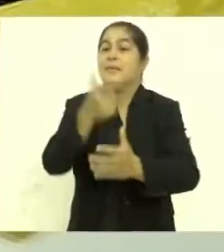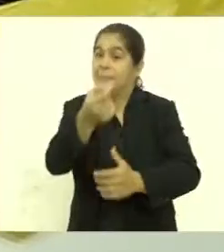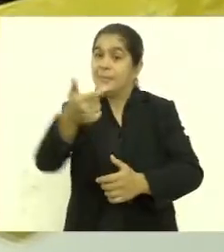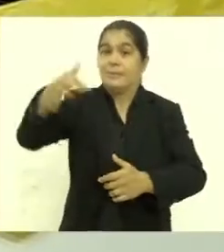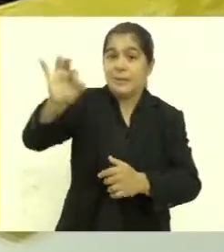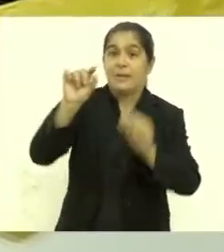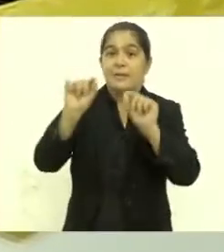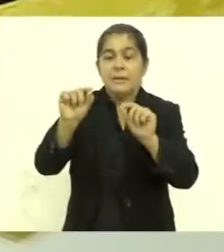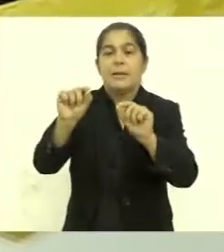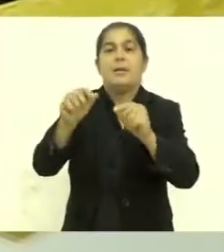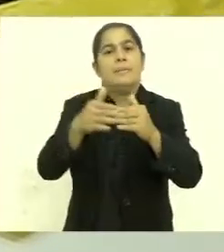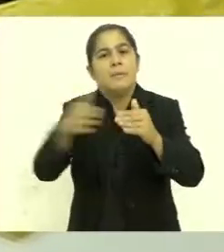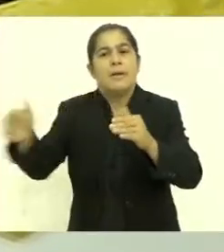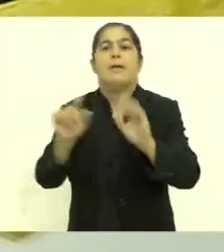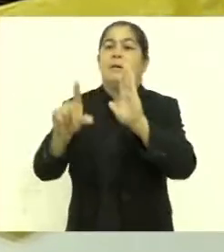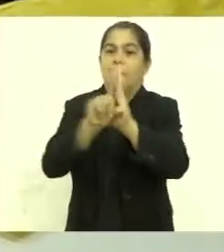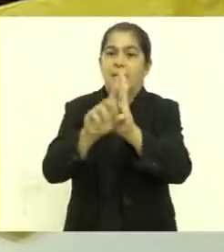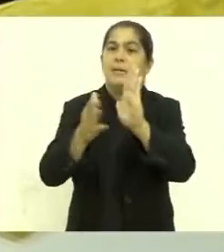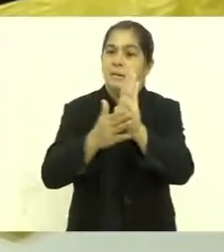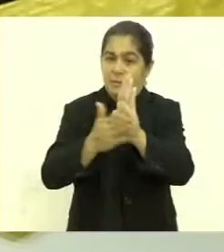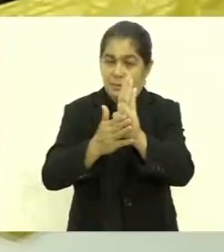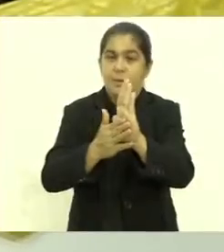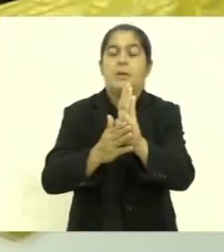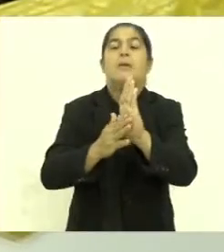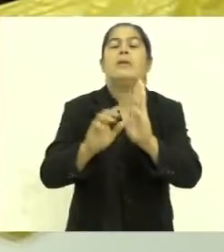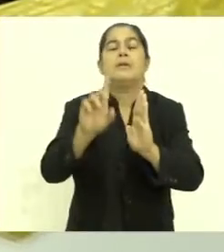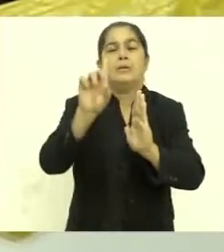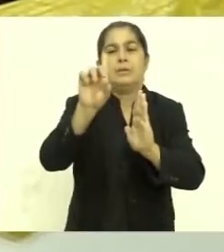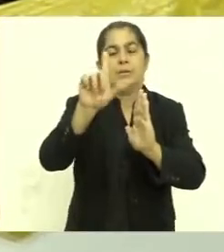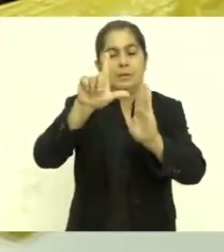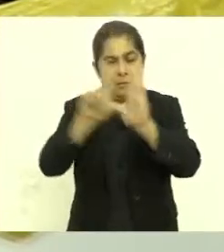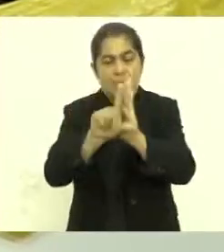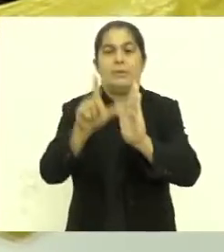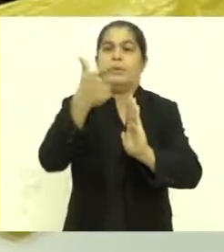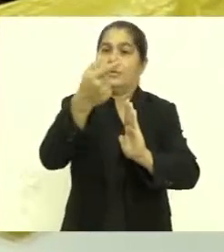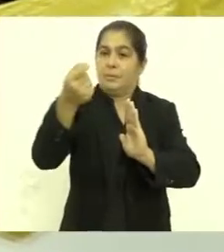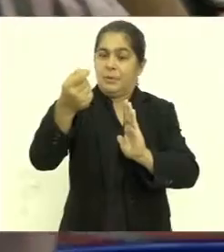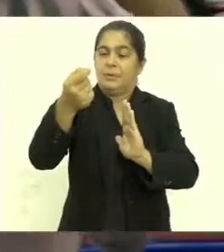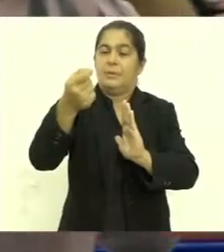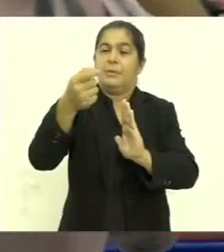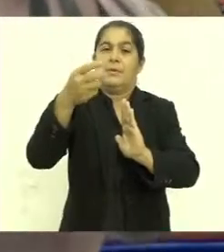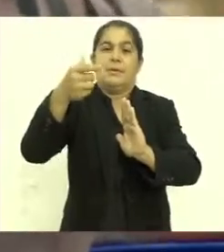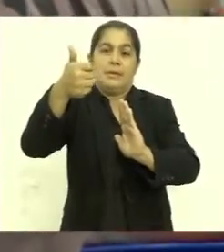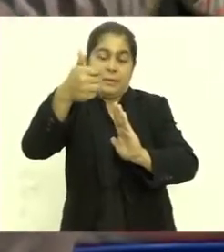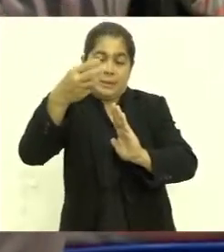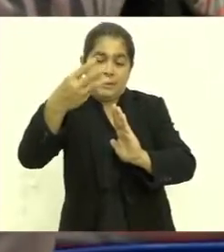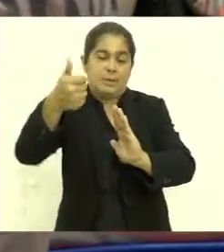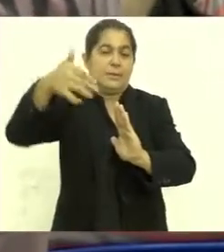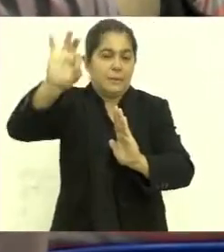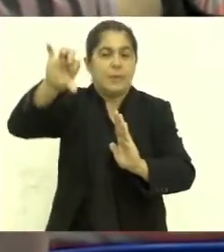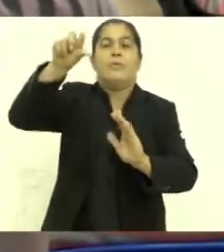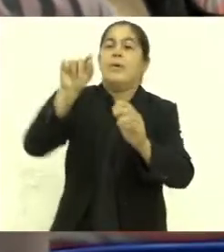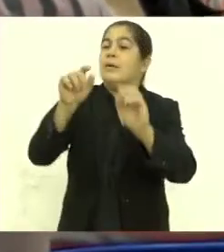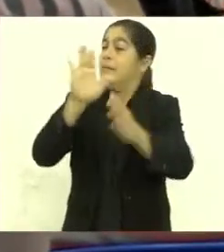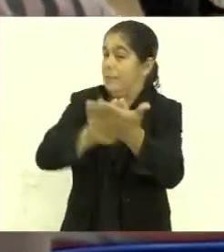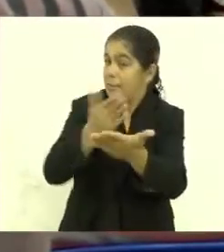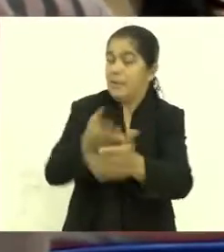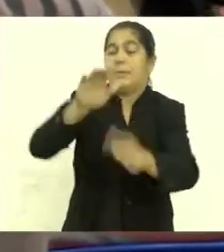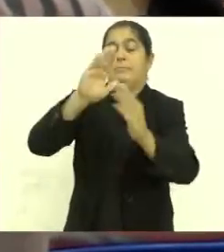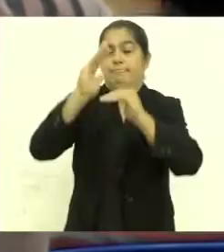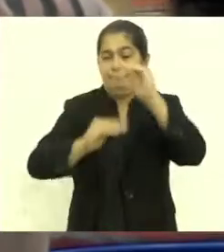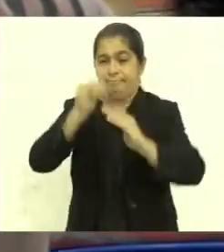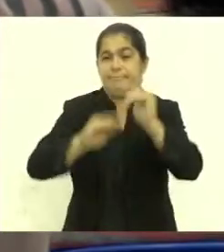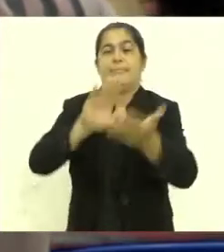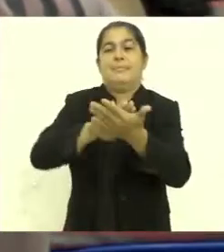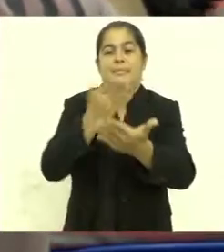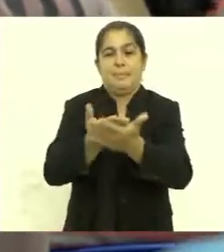Brasil. E por fim, em 2010, é promulgado a Lei 12.319, que regulamenta a profissão de tradutor